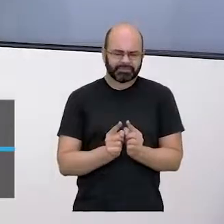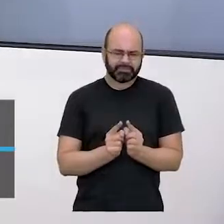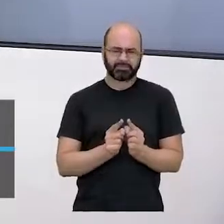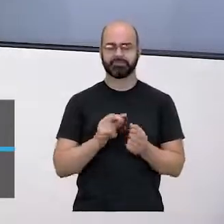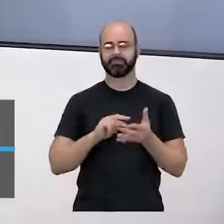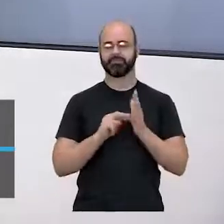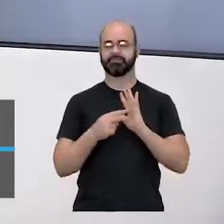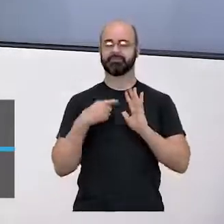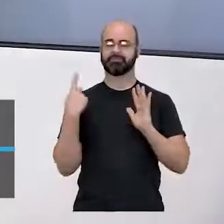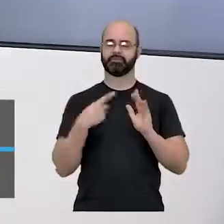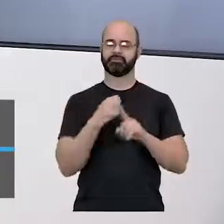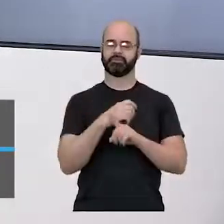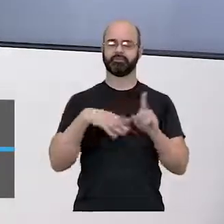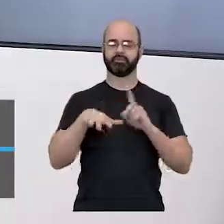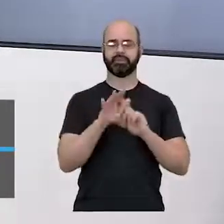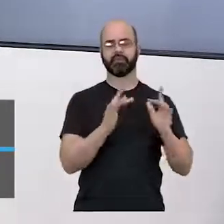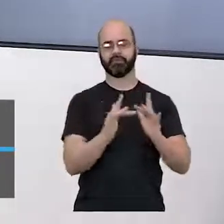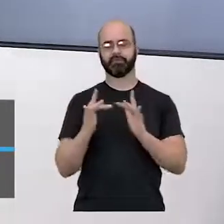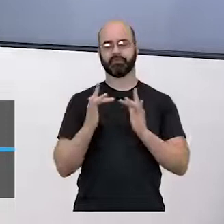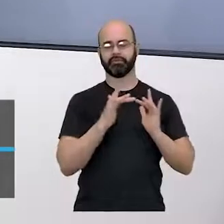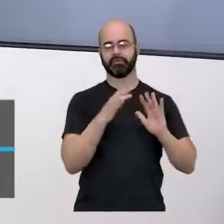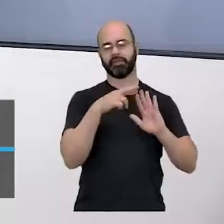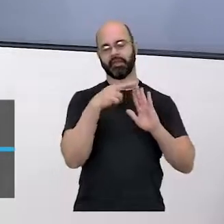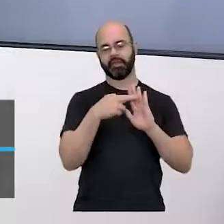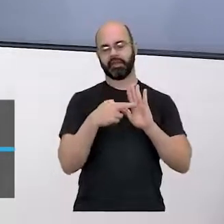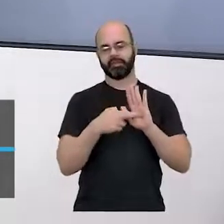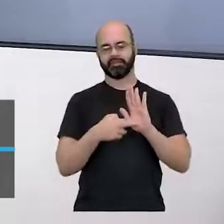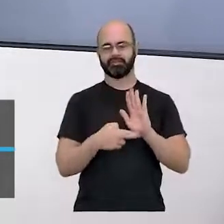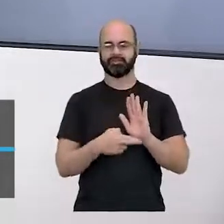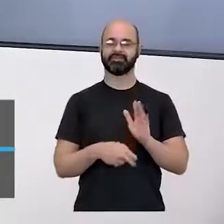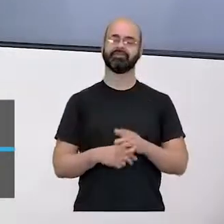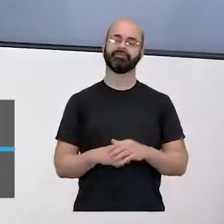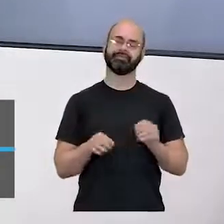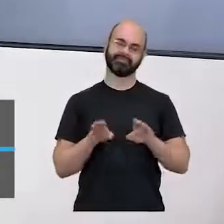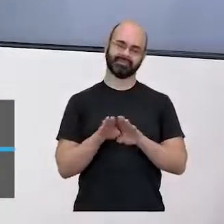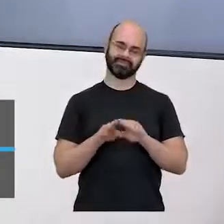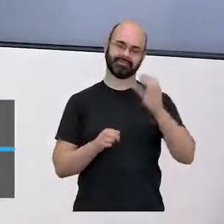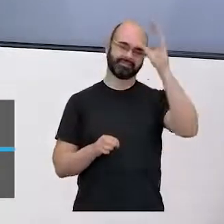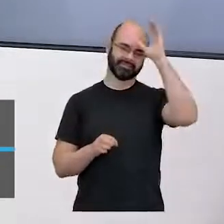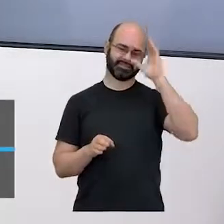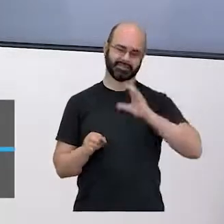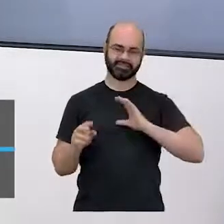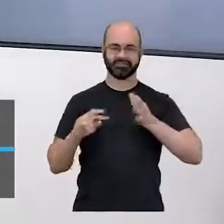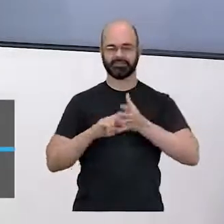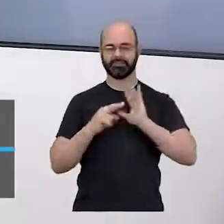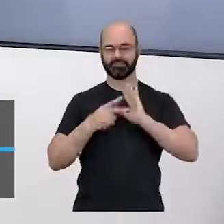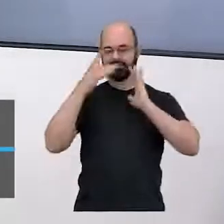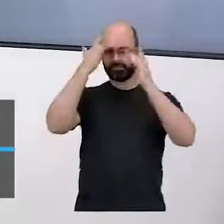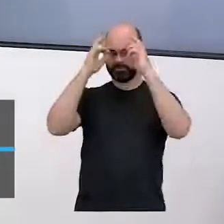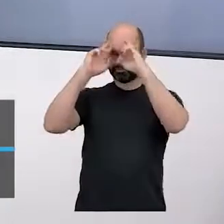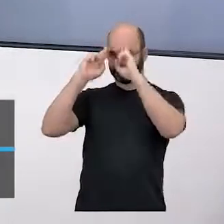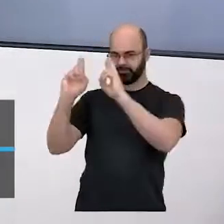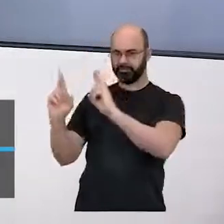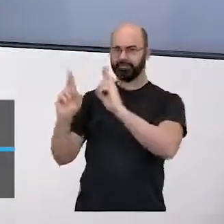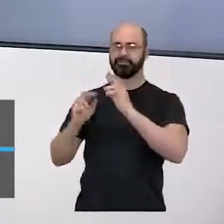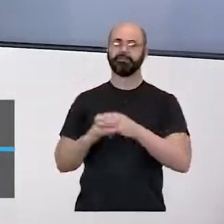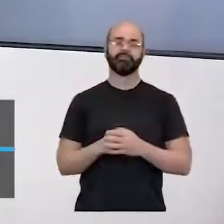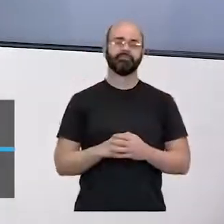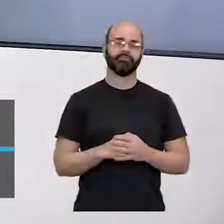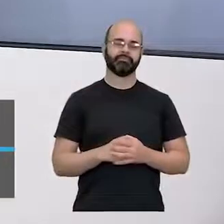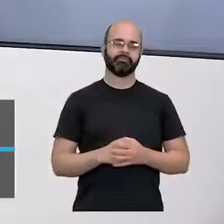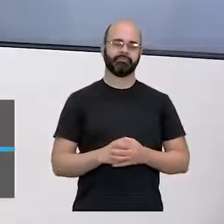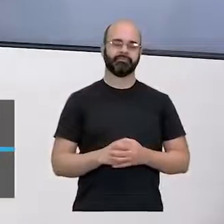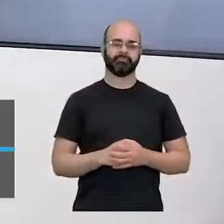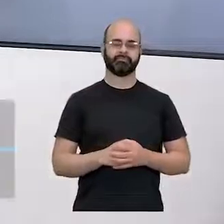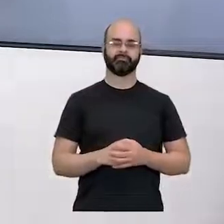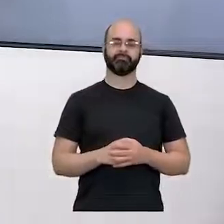regras de convivência em sociedade. E aí, vocês falaram que o exemplo de cidadania tem a ver com respeito ao próximo. Então, vamos lá.